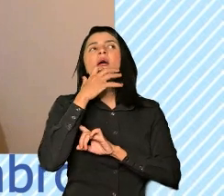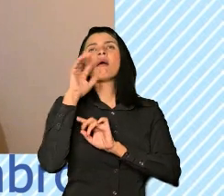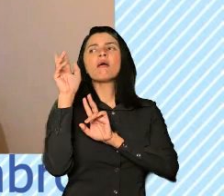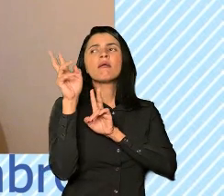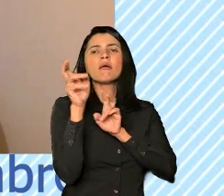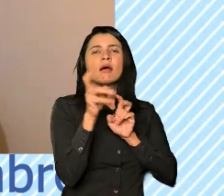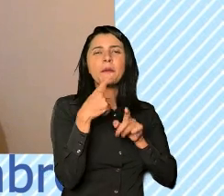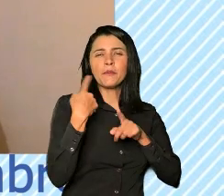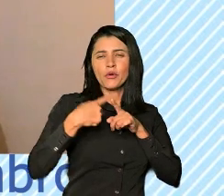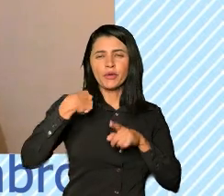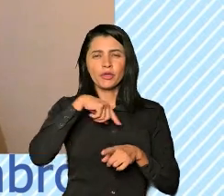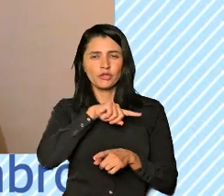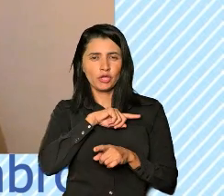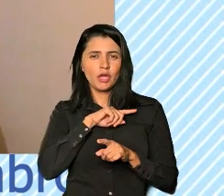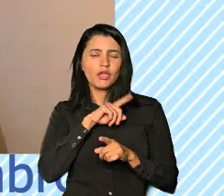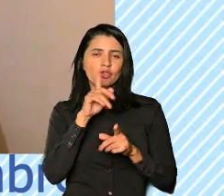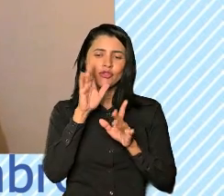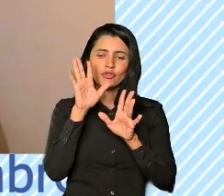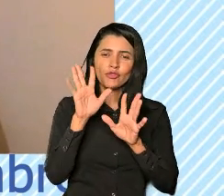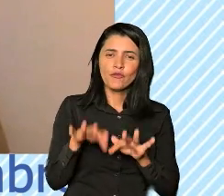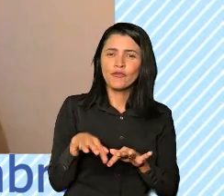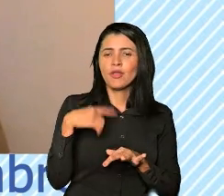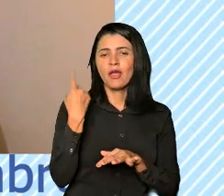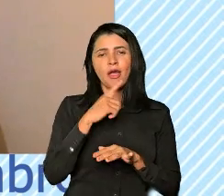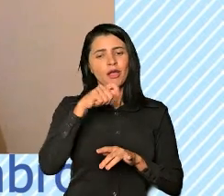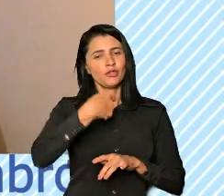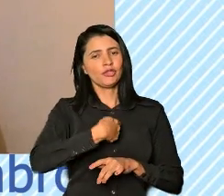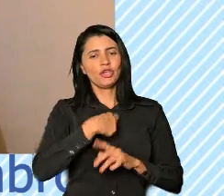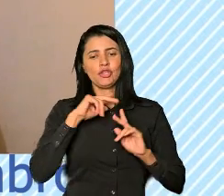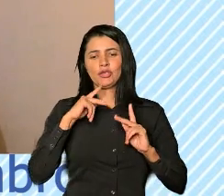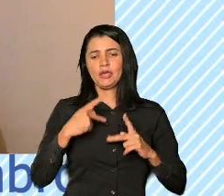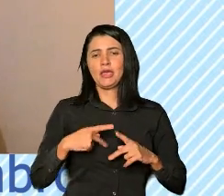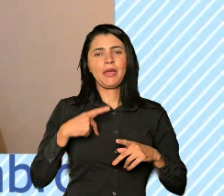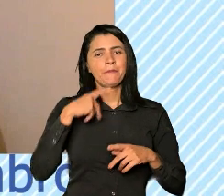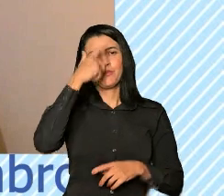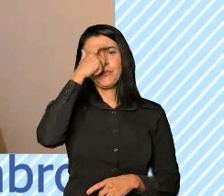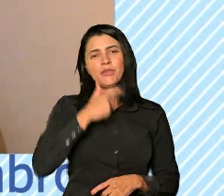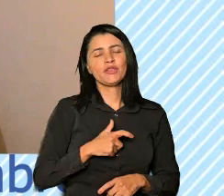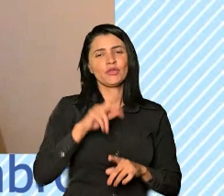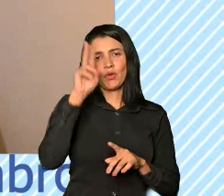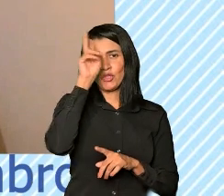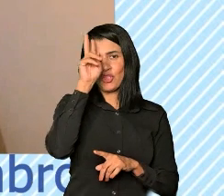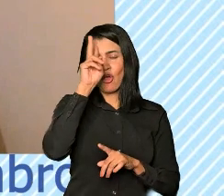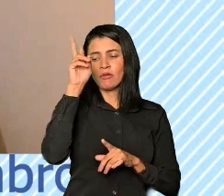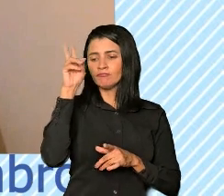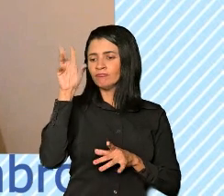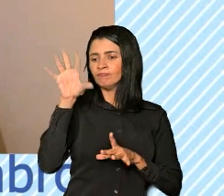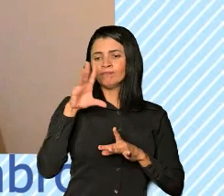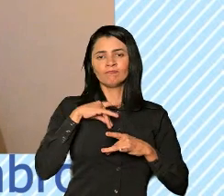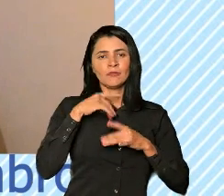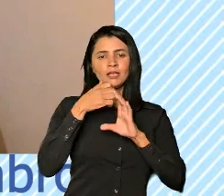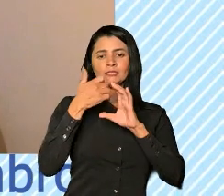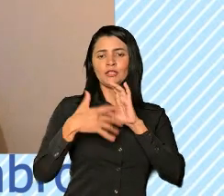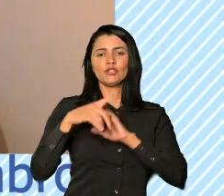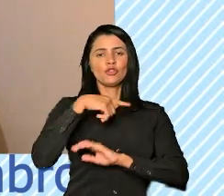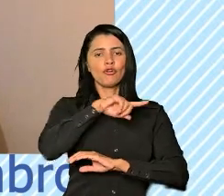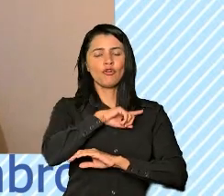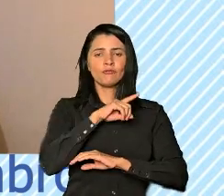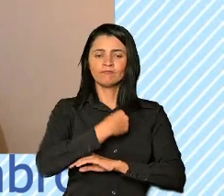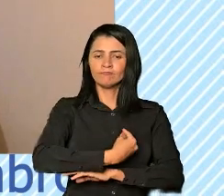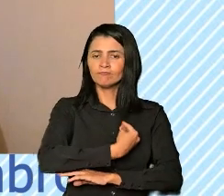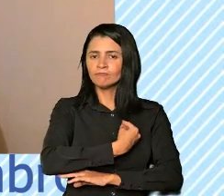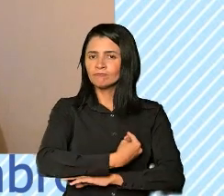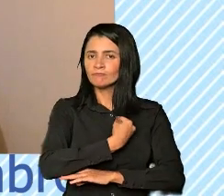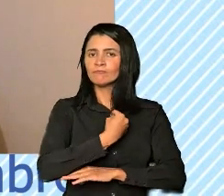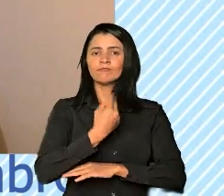Porque todos nós, ao fim e ao cabo, somos seres históricos. Nós temos a historicidade como uma característica nossa. Nós vivemos